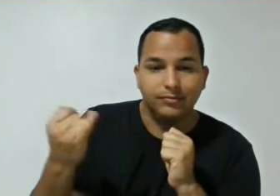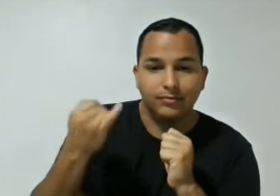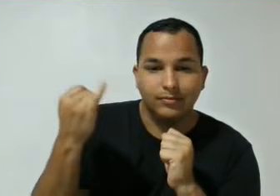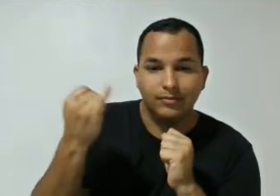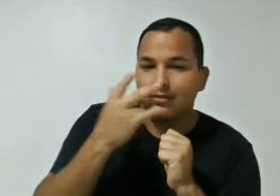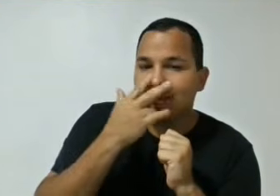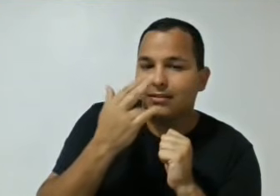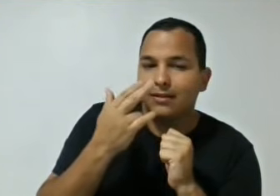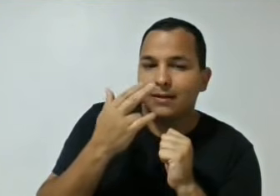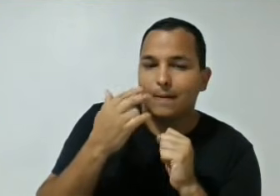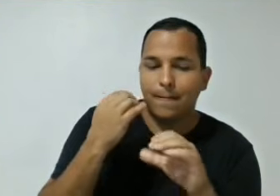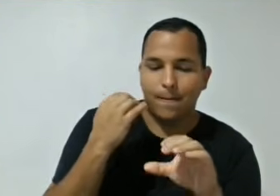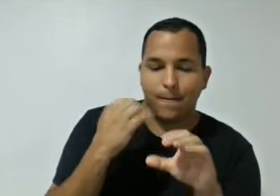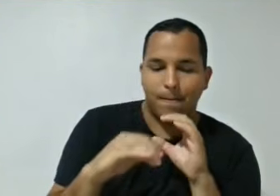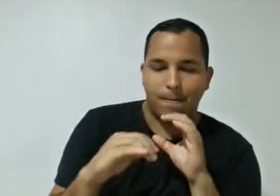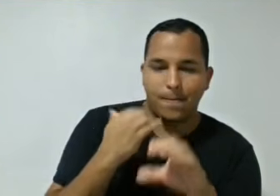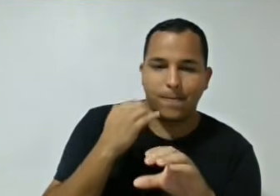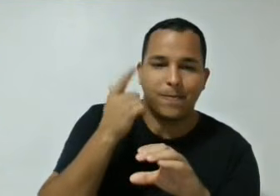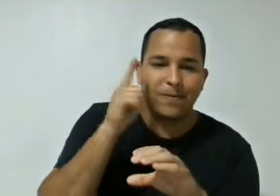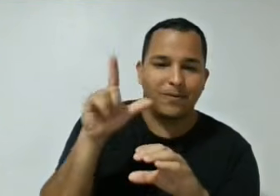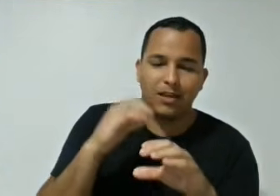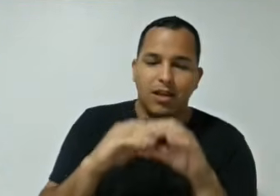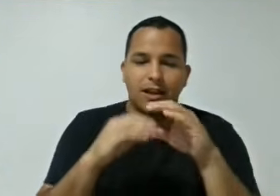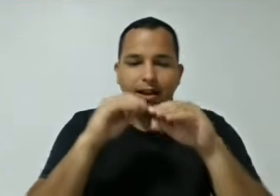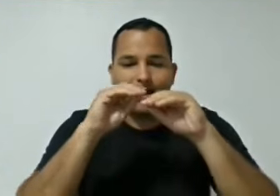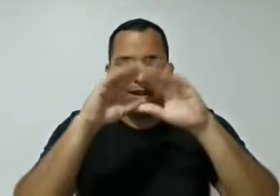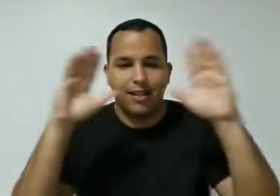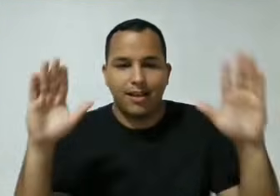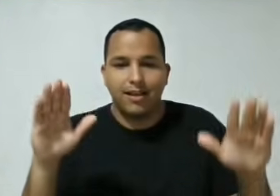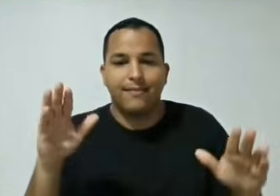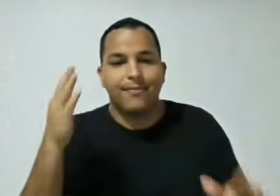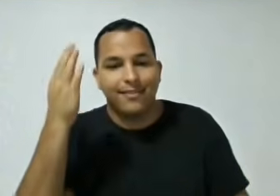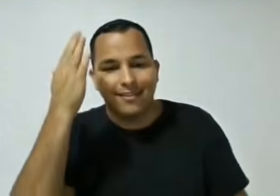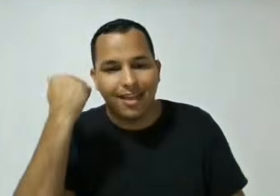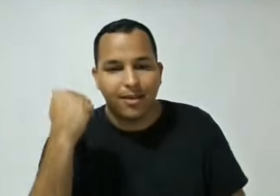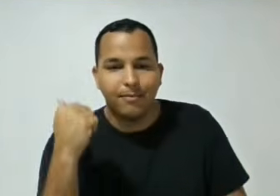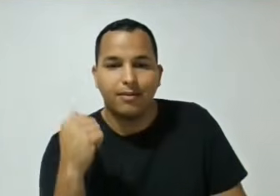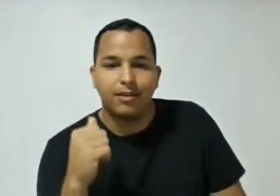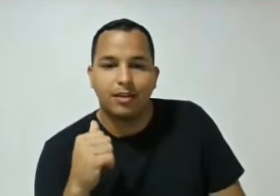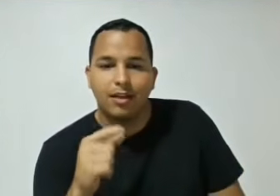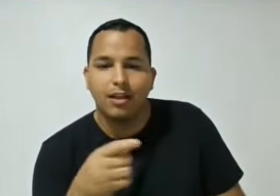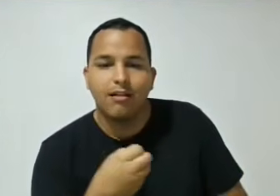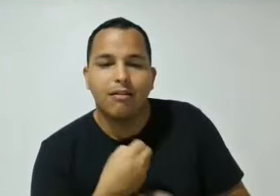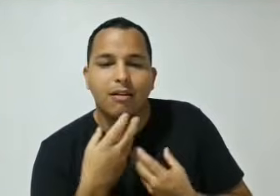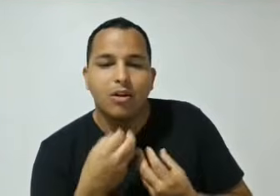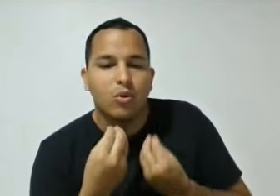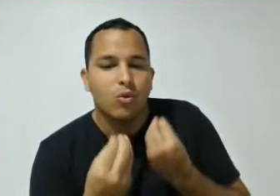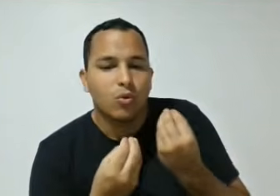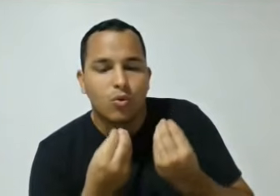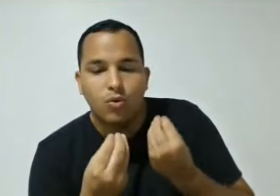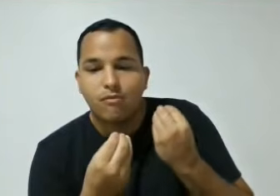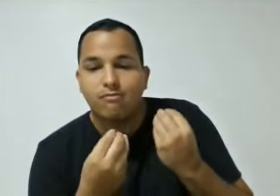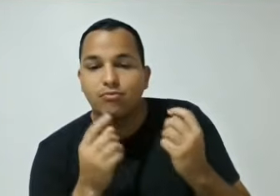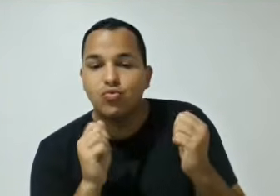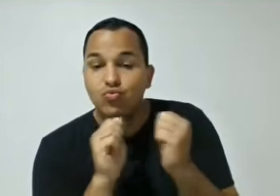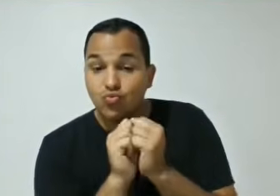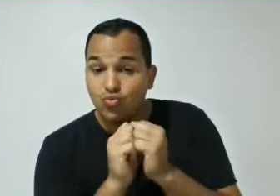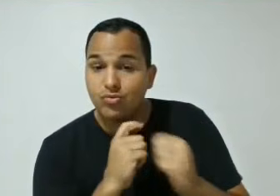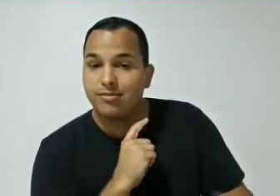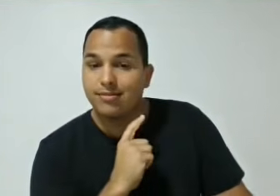comunicação. Você sabe a entonação da pessoa, você está ali junto, né? Você tem